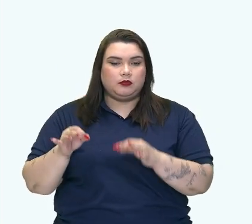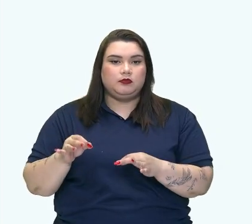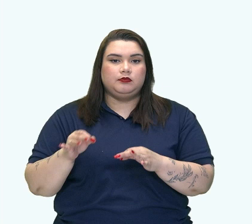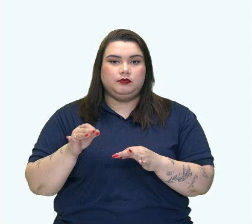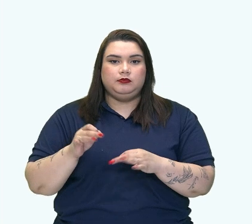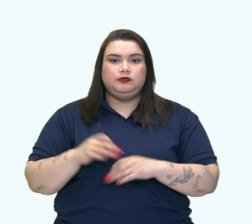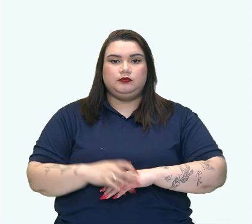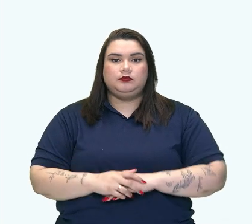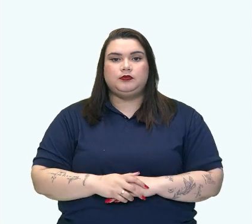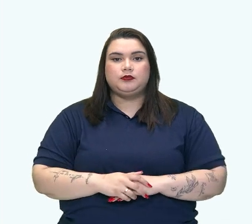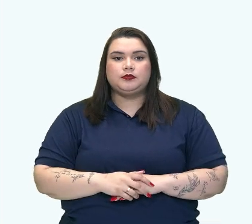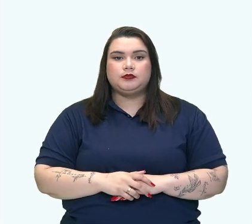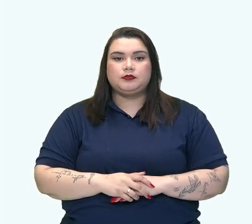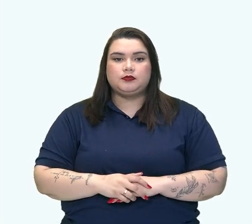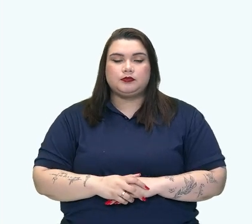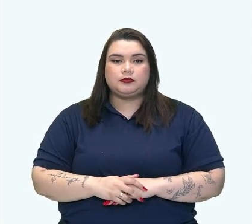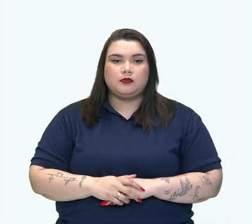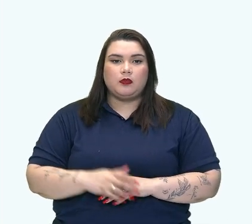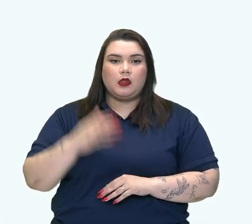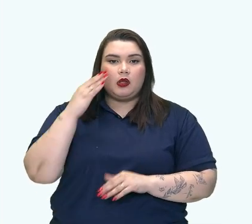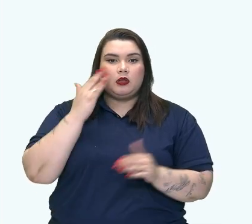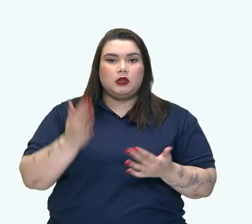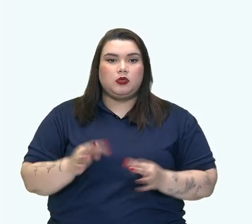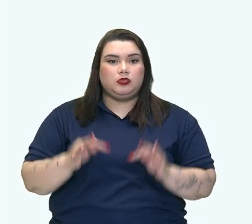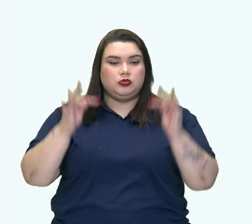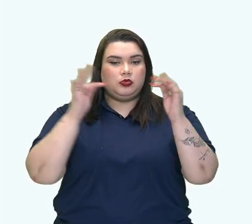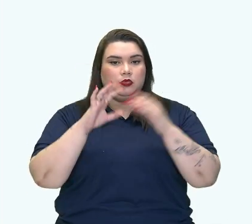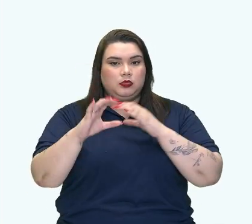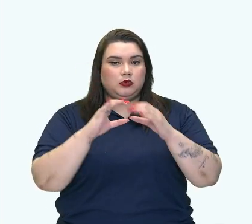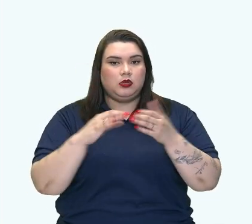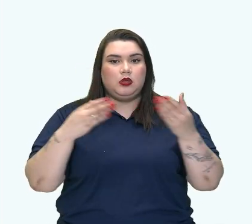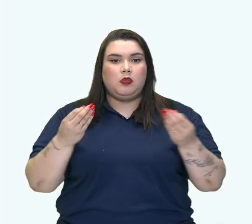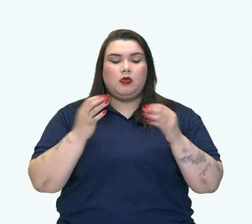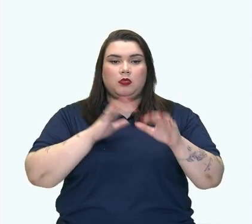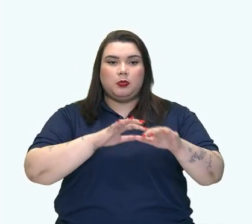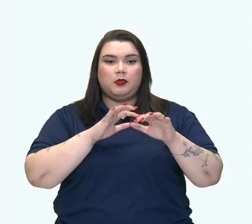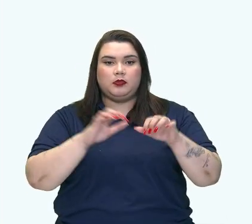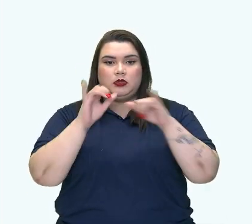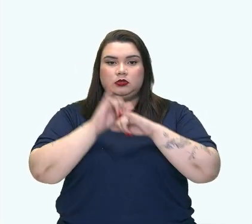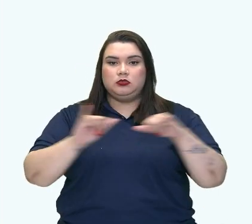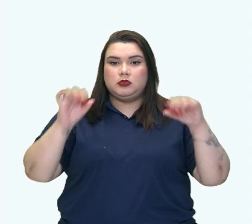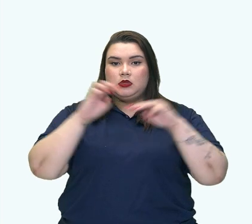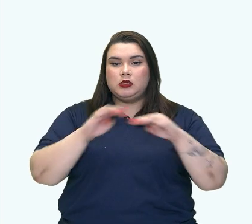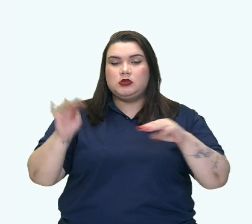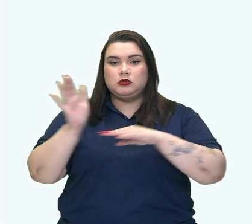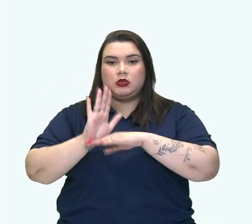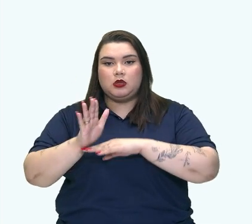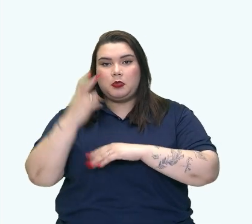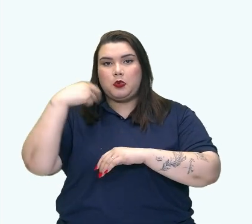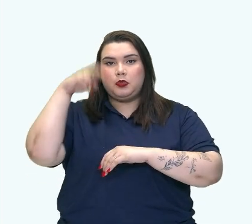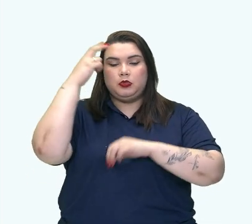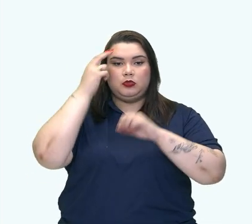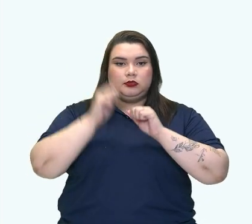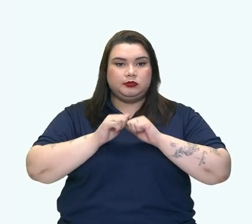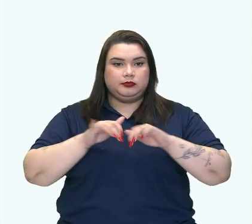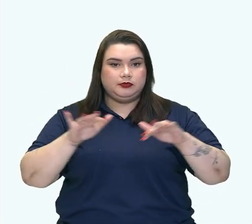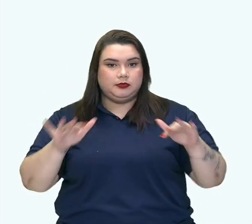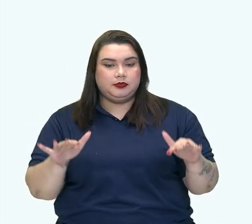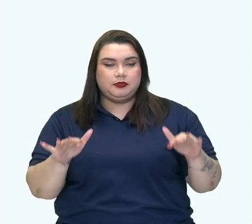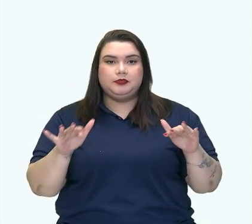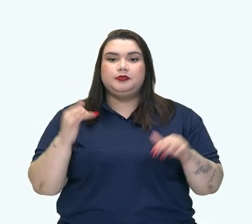ter essa exploração. Tecnologia e comunicação, influência da publicidade, do cinema e da cultura de massa.